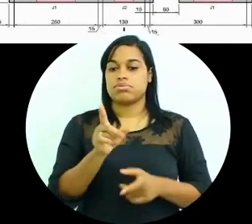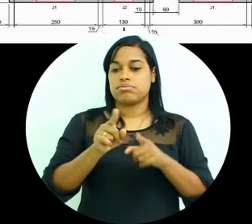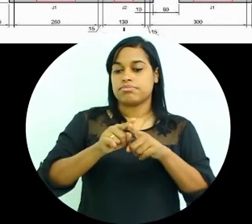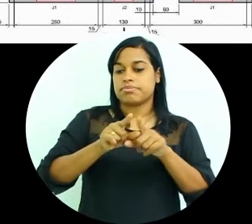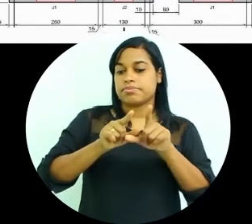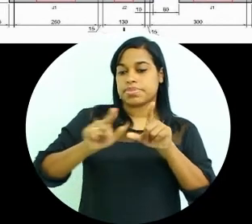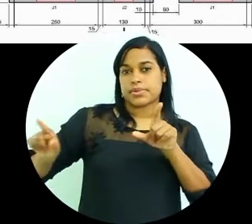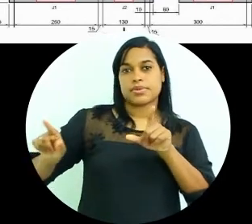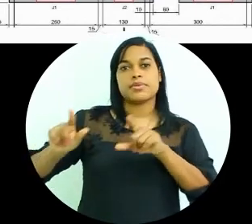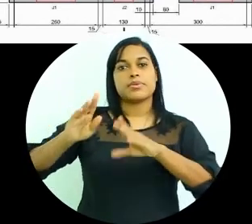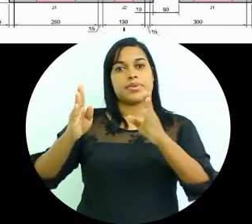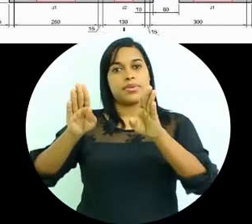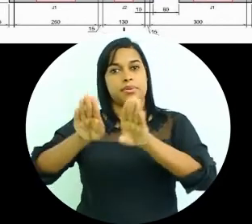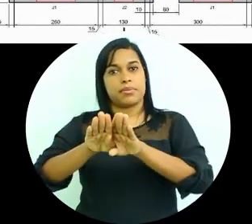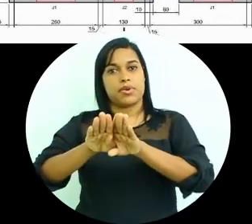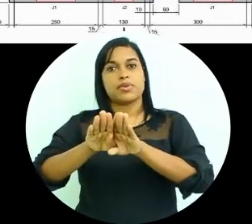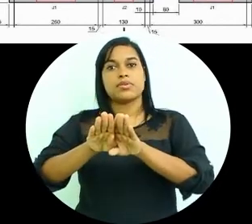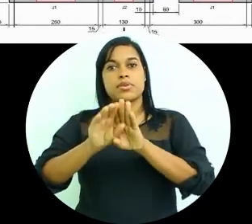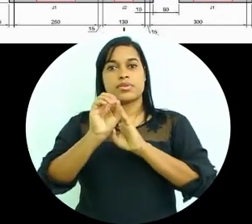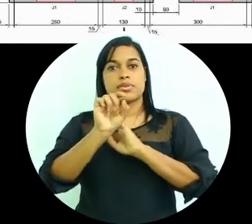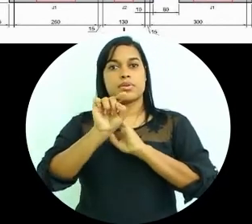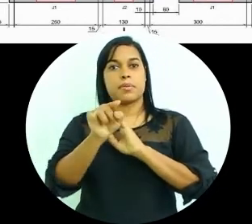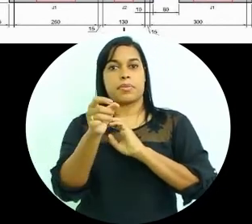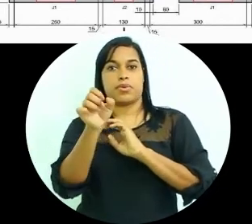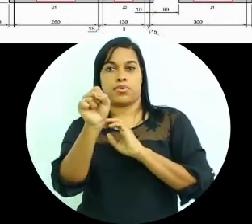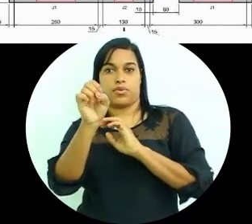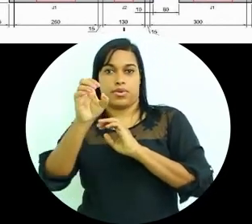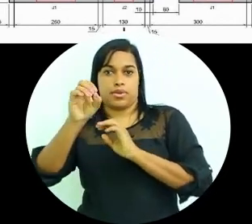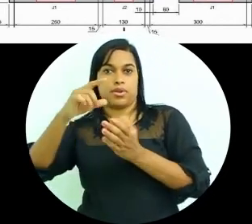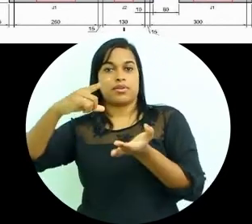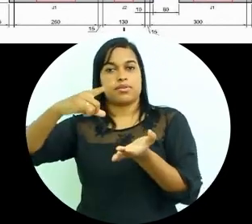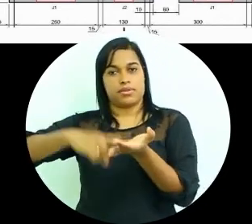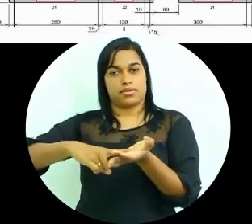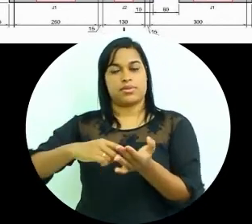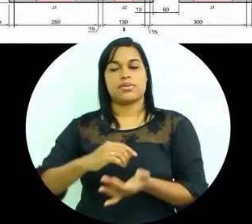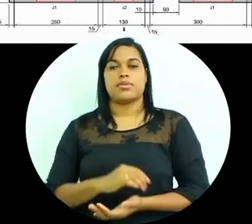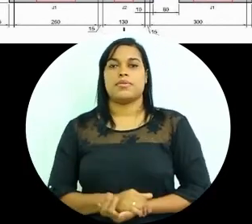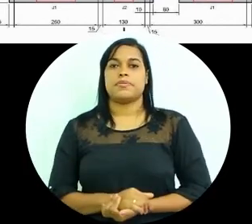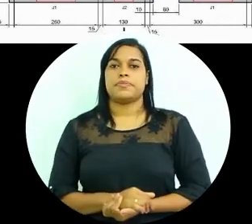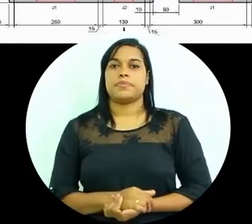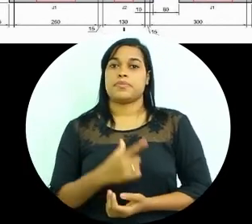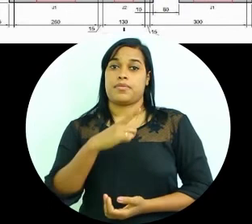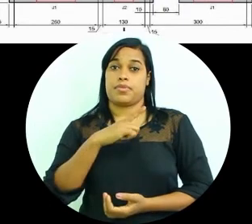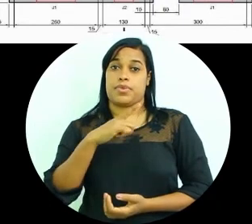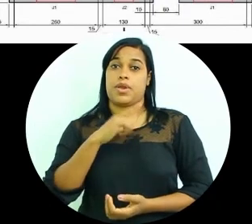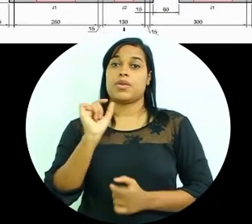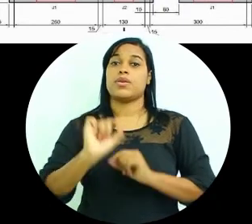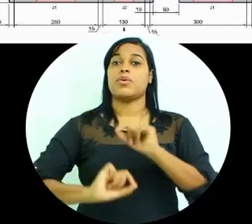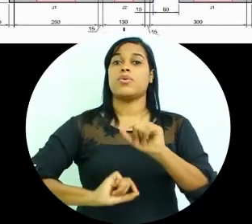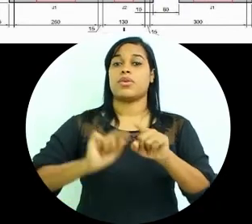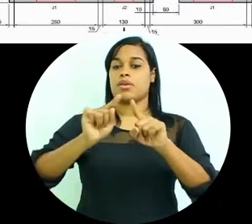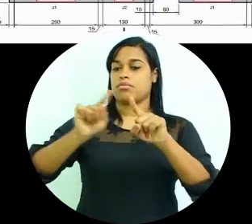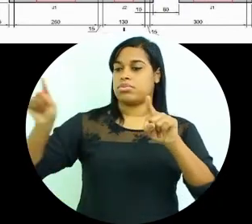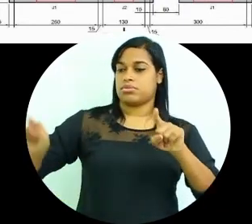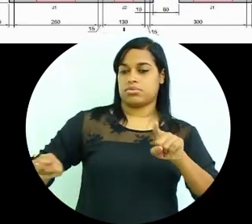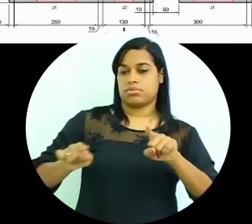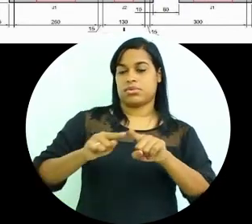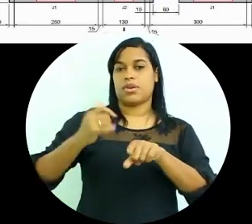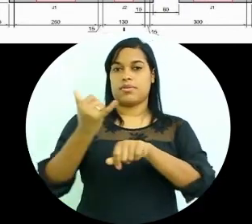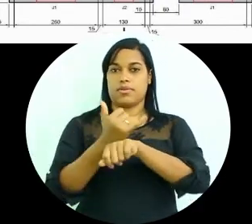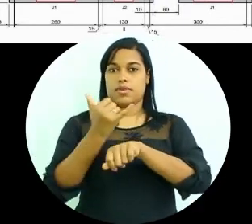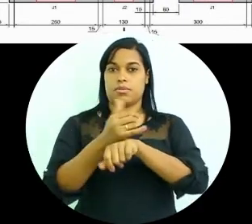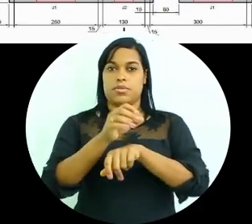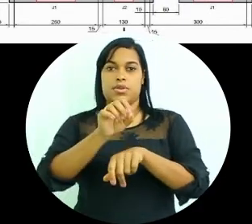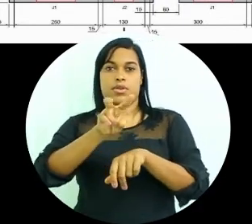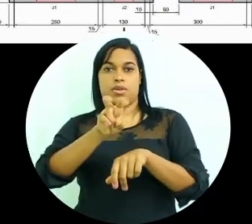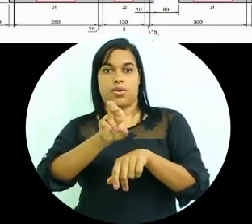a largura da porta, o tamanho do vão, que é 0.80, Enter. Aqui eu tenho esse retângulo e com a